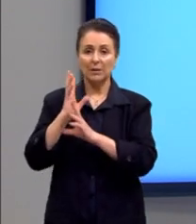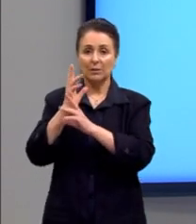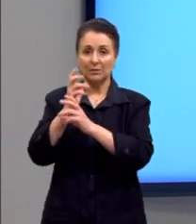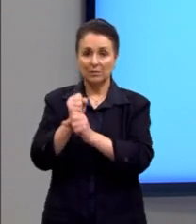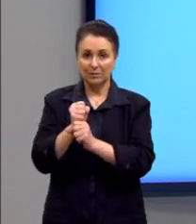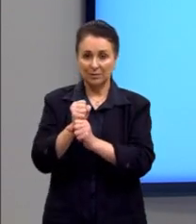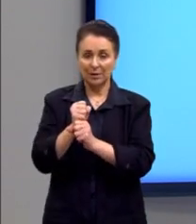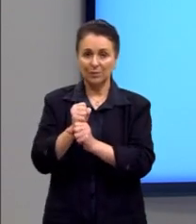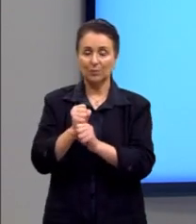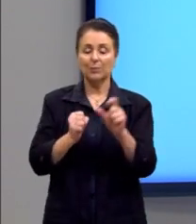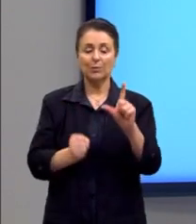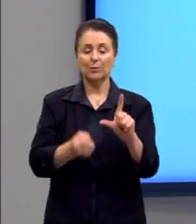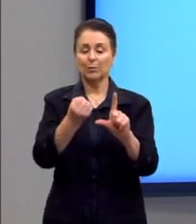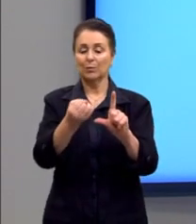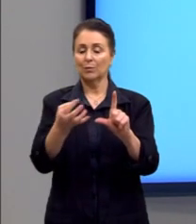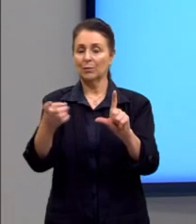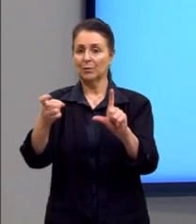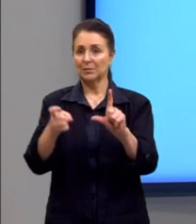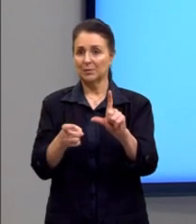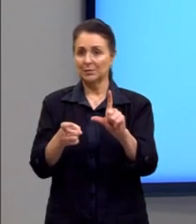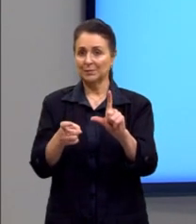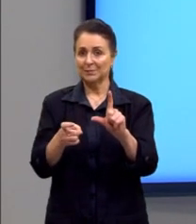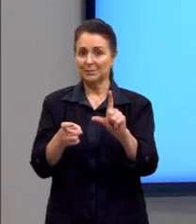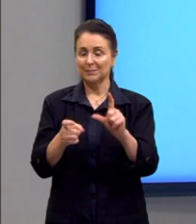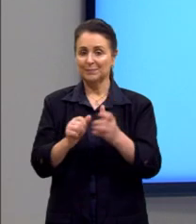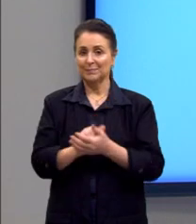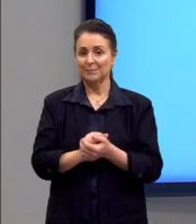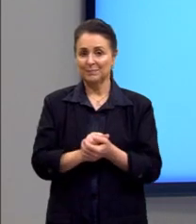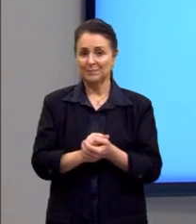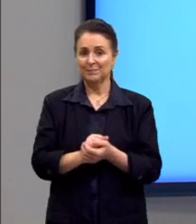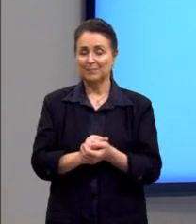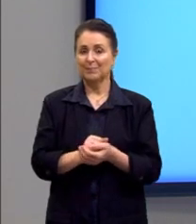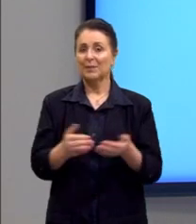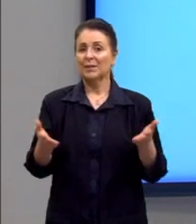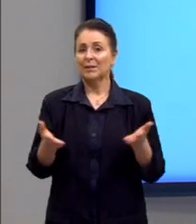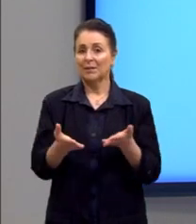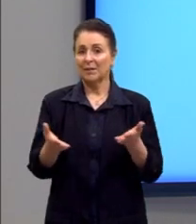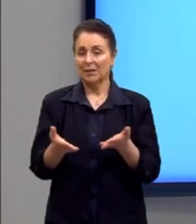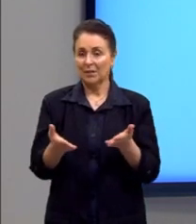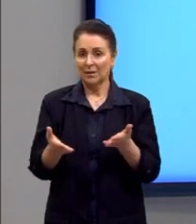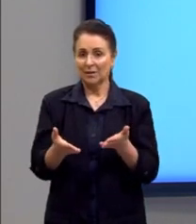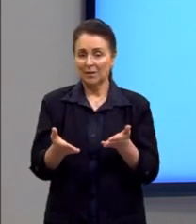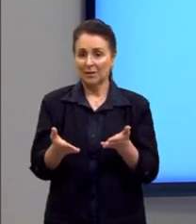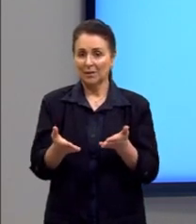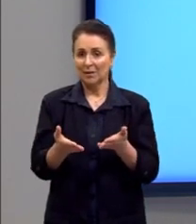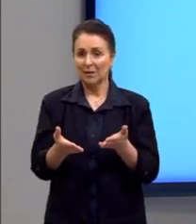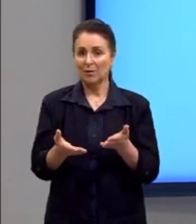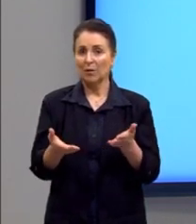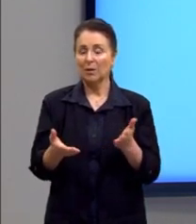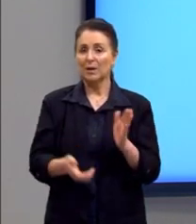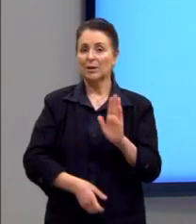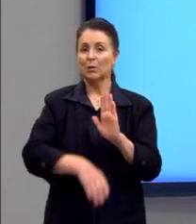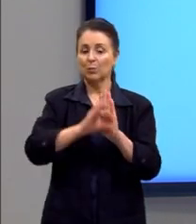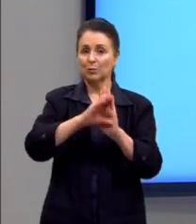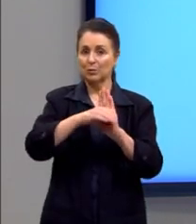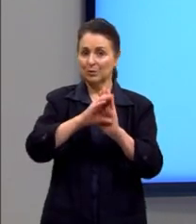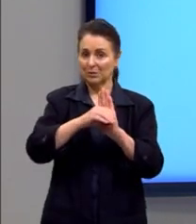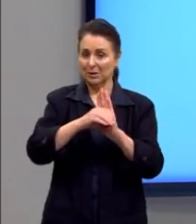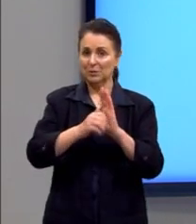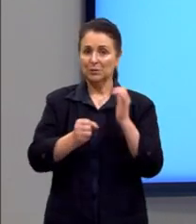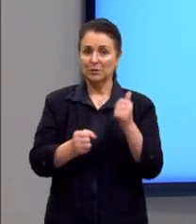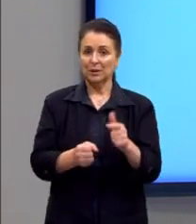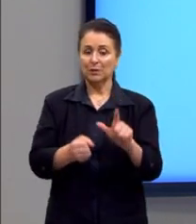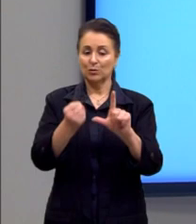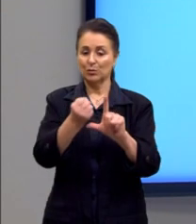ali o nosso logaritmo e aqui nós vamos entrar em algumas definições dos